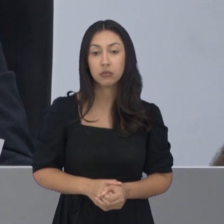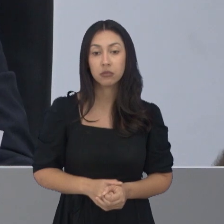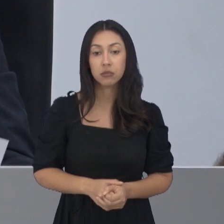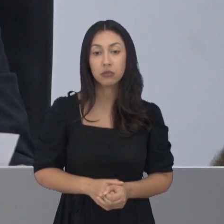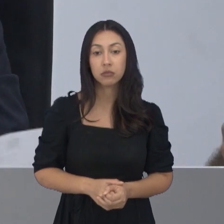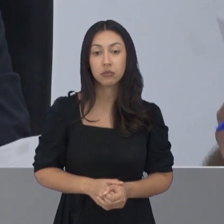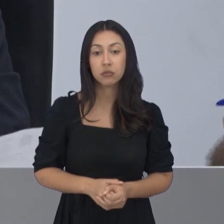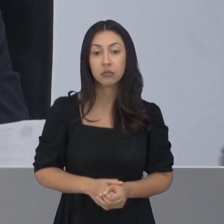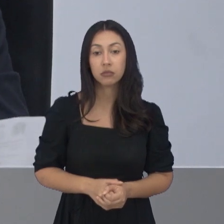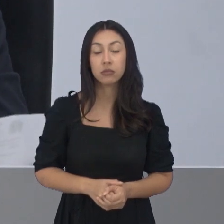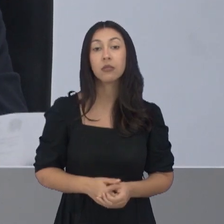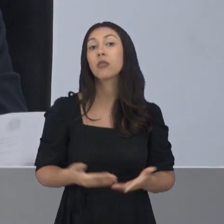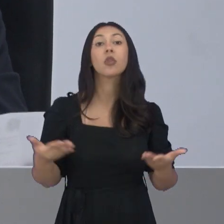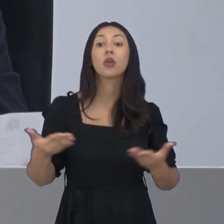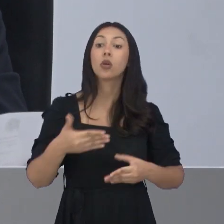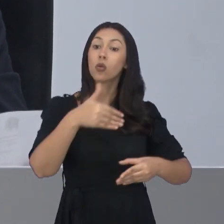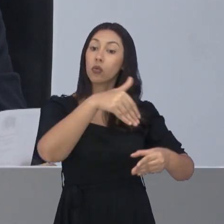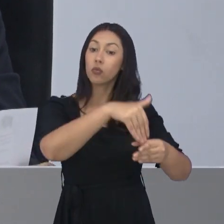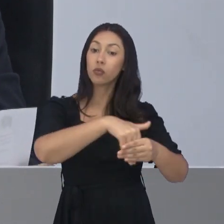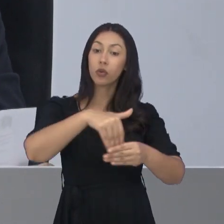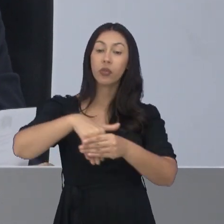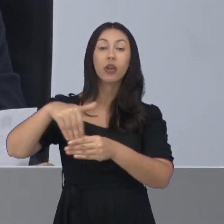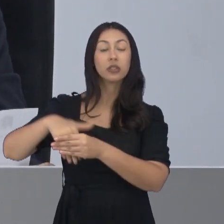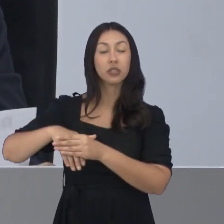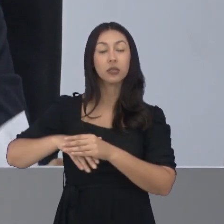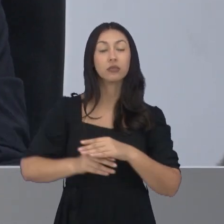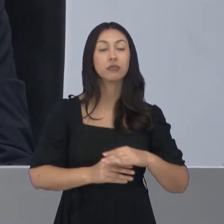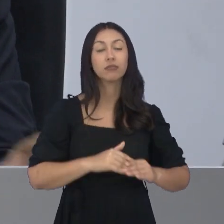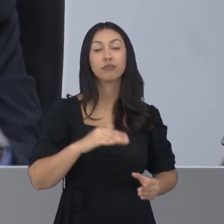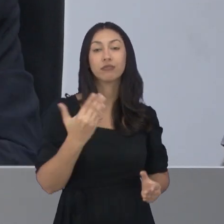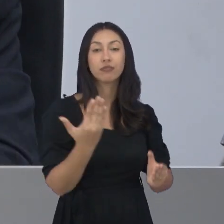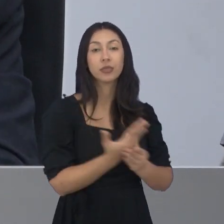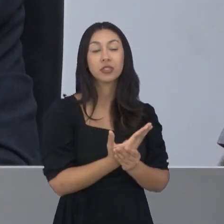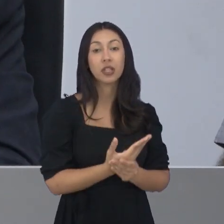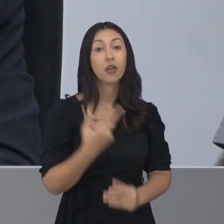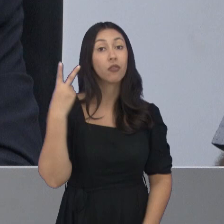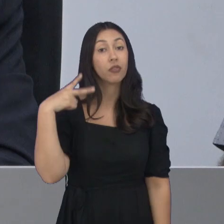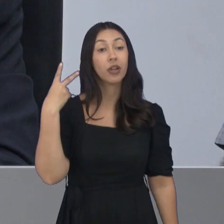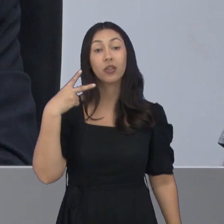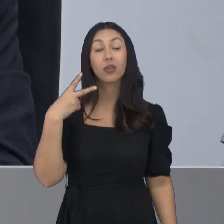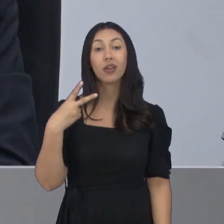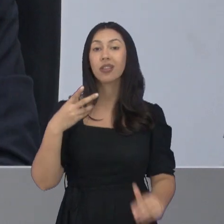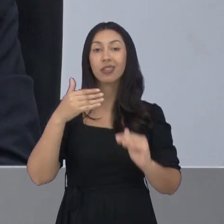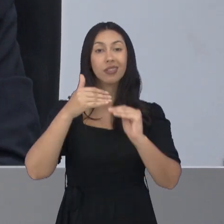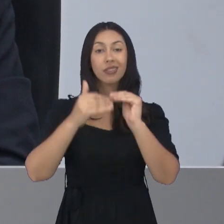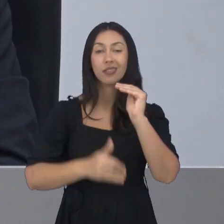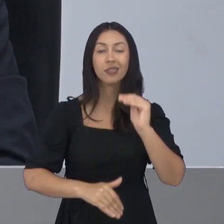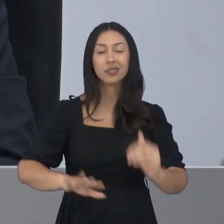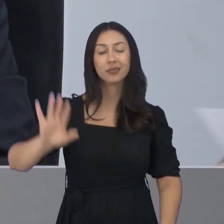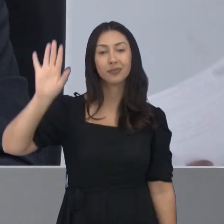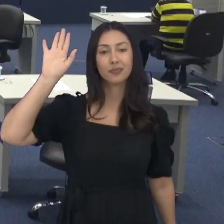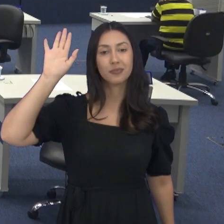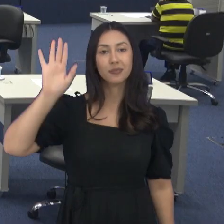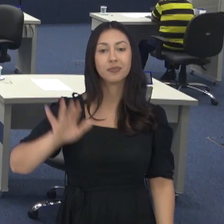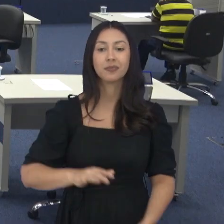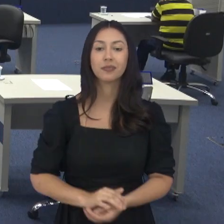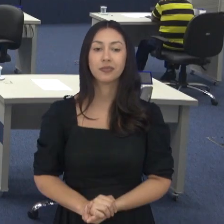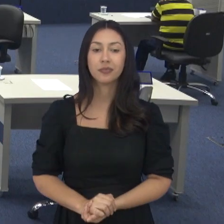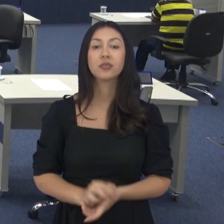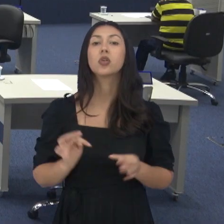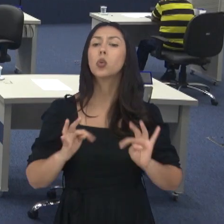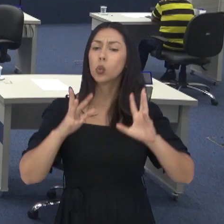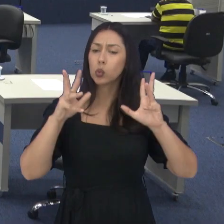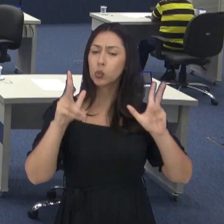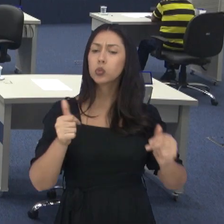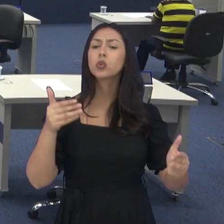Em condições de votação, em votação o processo. Vereadores favoráveis permaneçam como estão, os contrários se manifestem. Nenhum